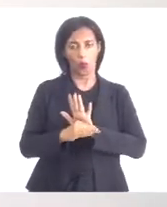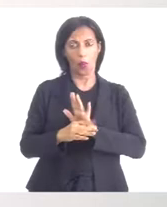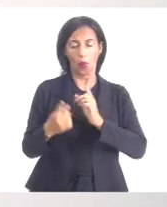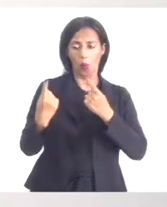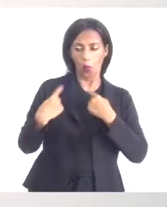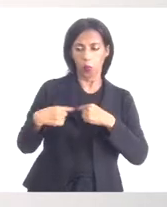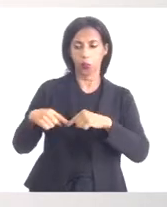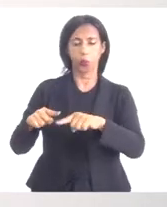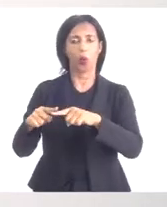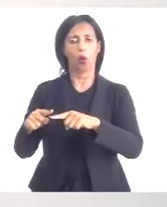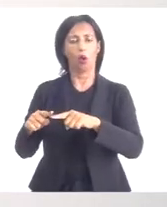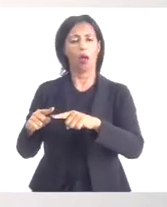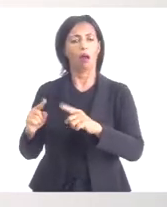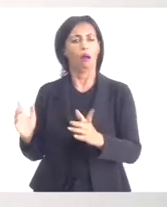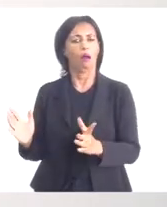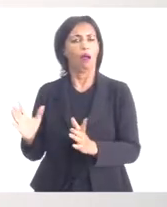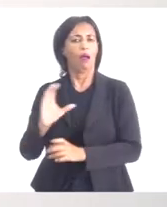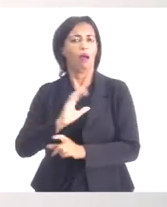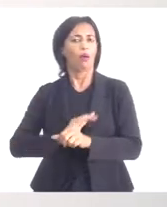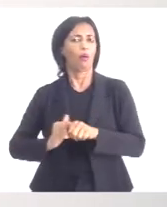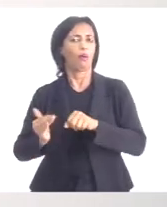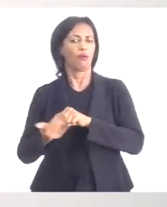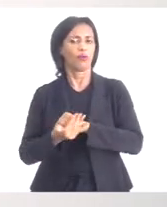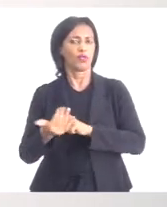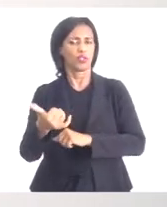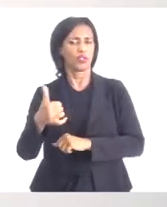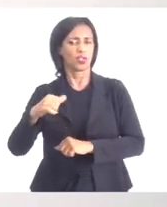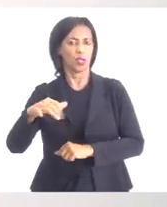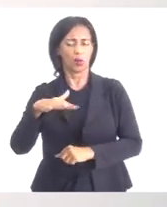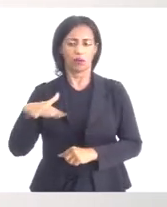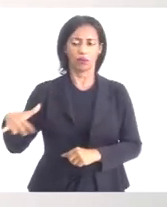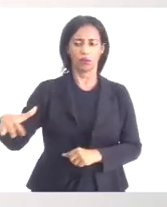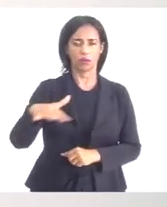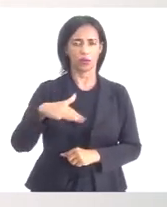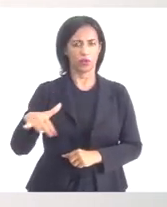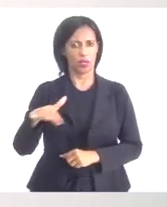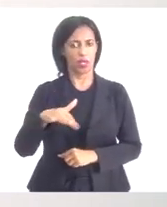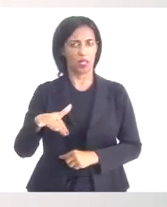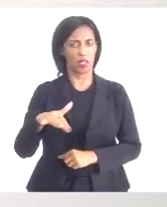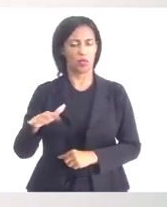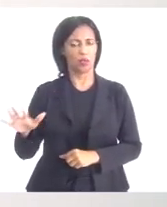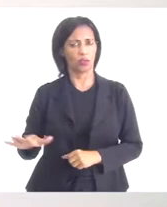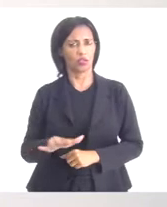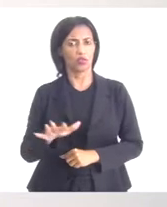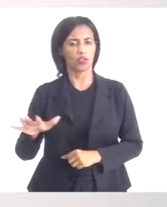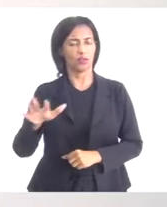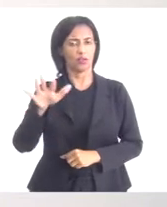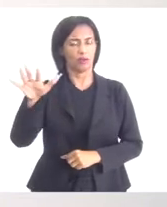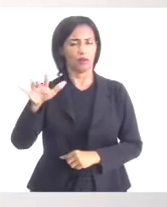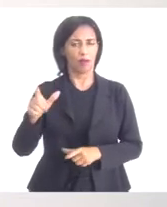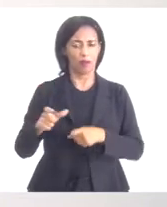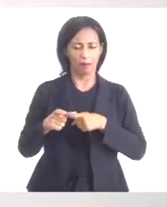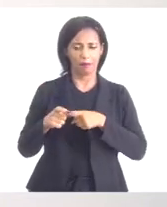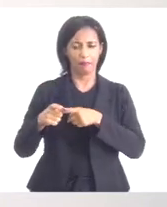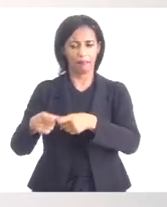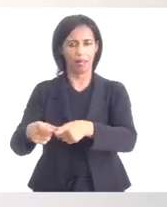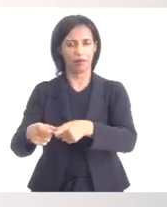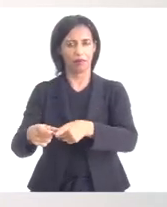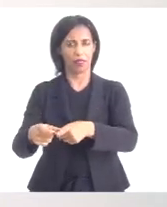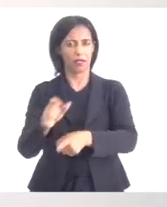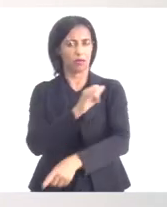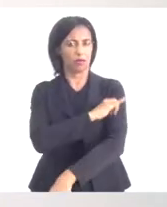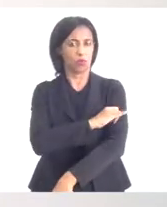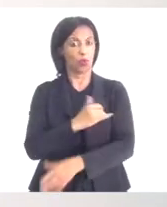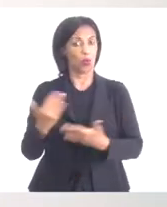enfrentamento e combate a cor 2019 nos territórios de favela e periferia do Estado do Rio de Janeiro hoje